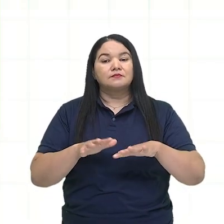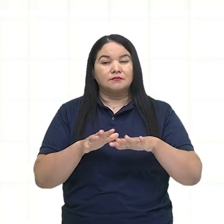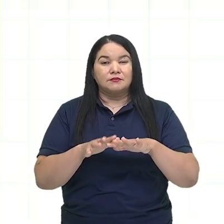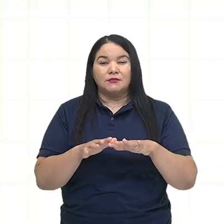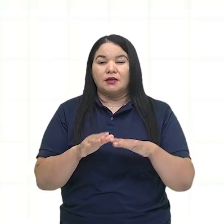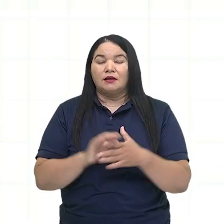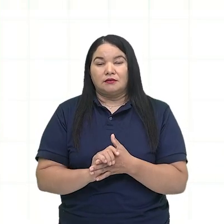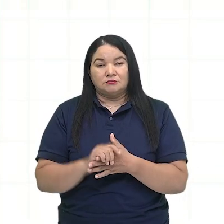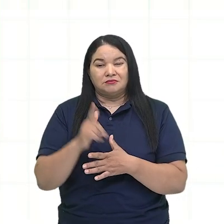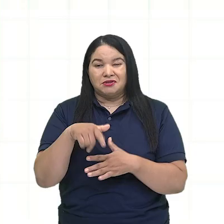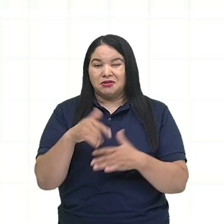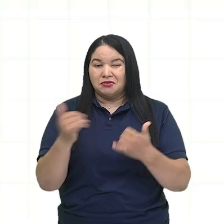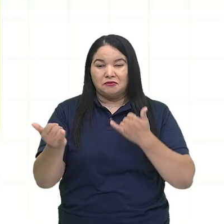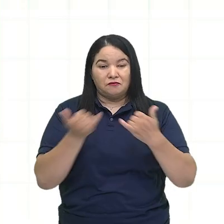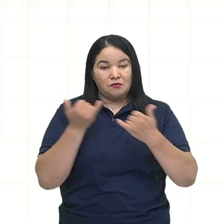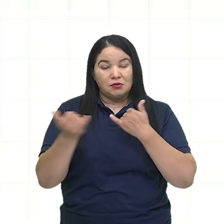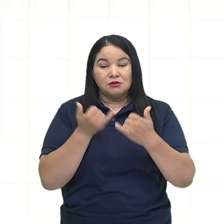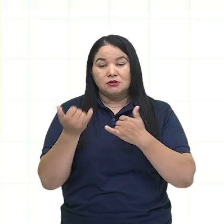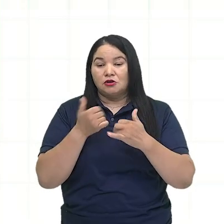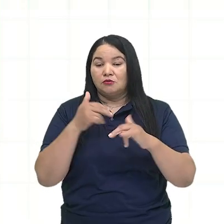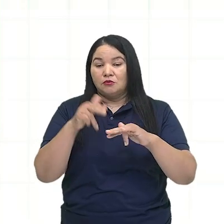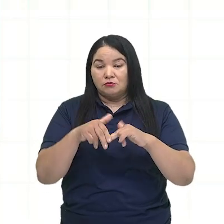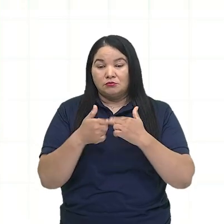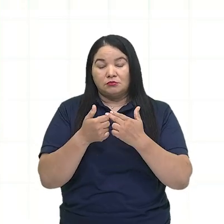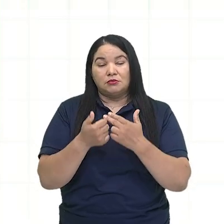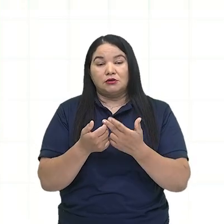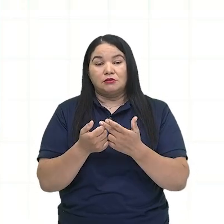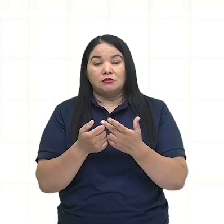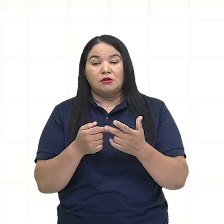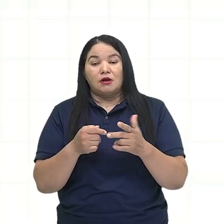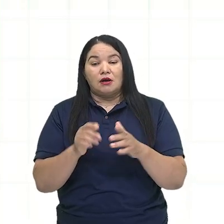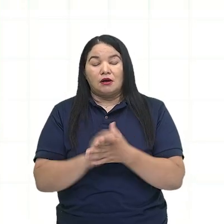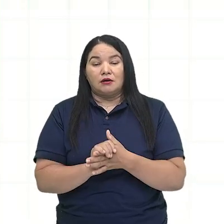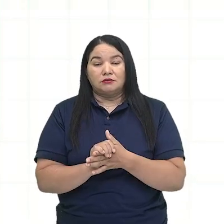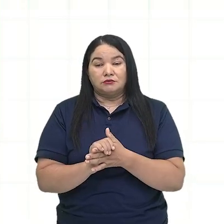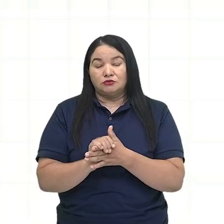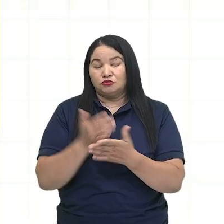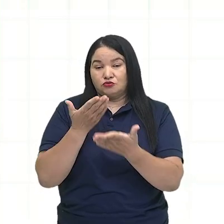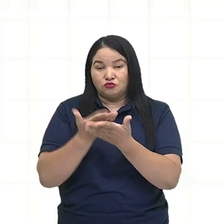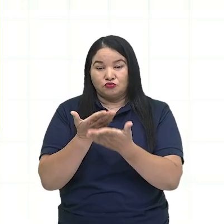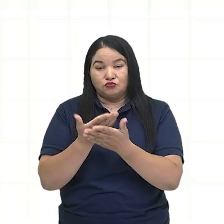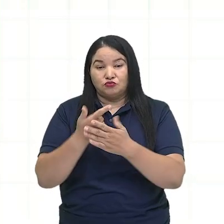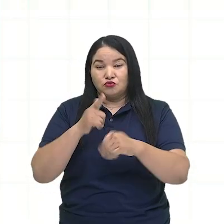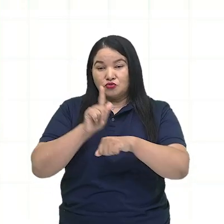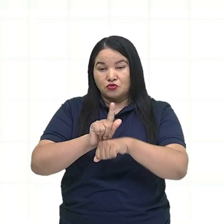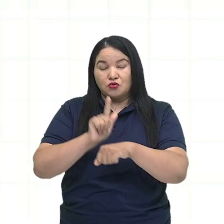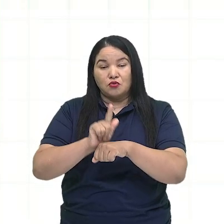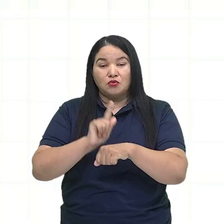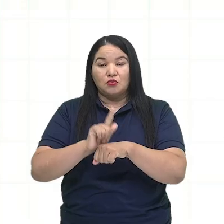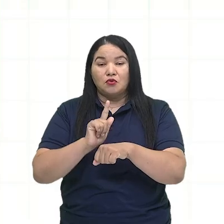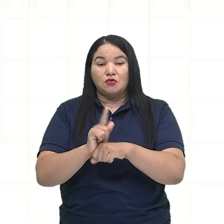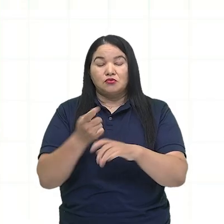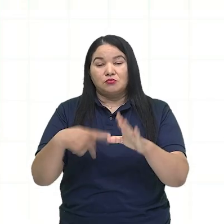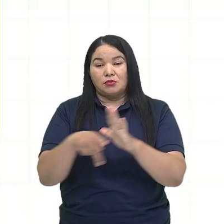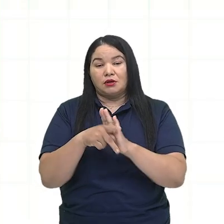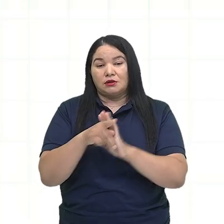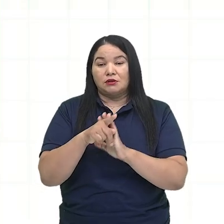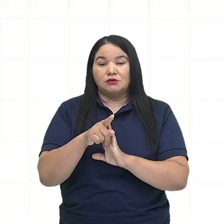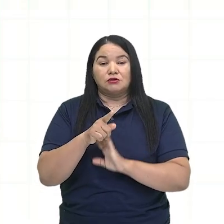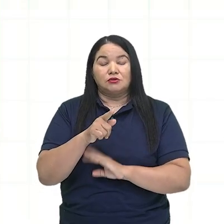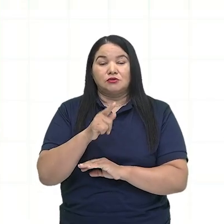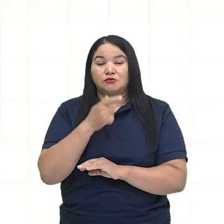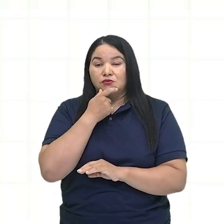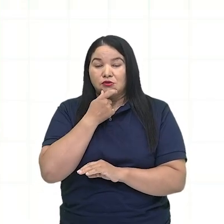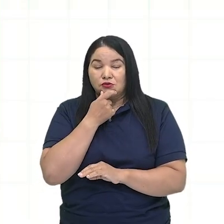um dado ali obtido pelo Serviço Geológico dos Estados Unidos, né? Então, nós temos aí esse exemplo que